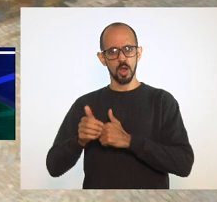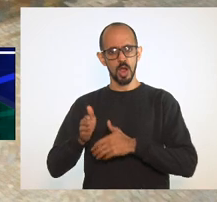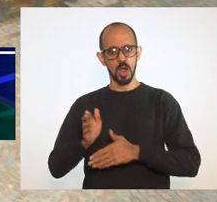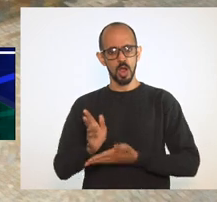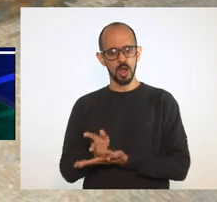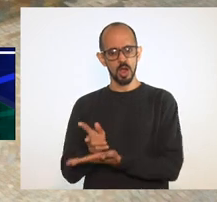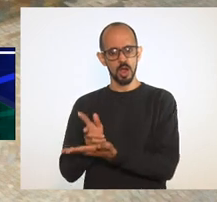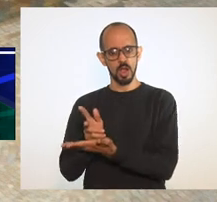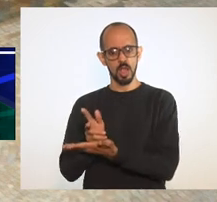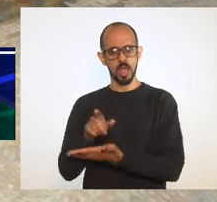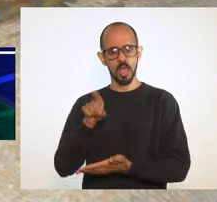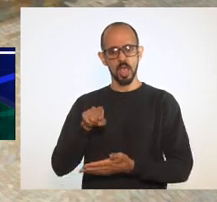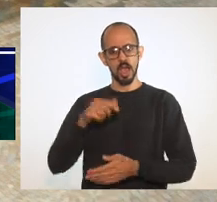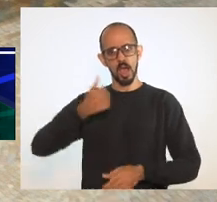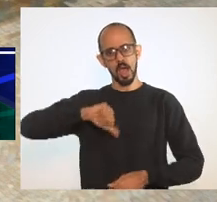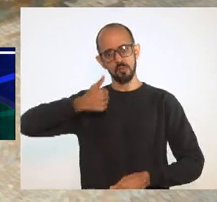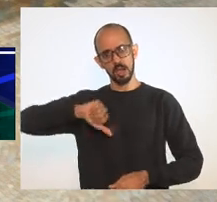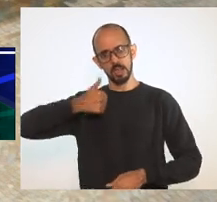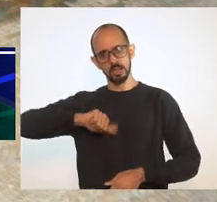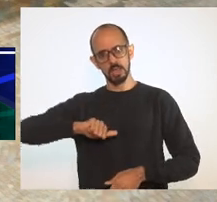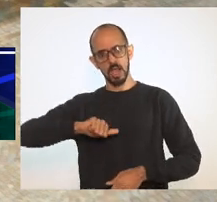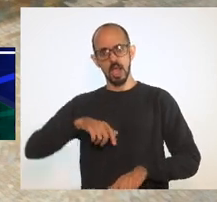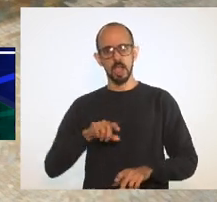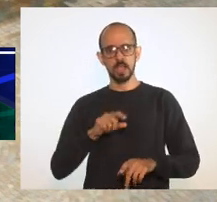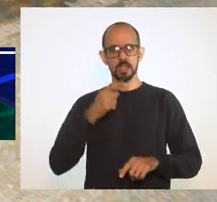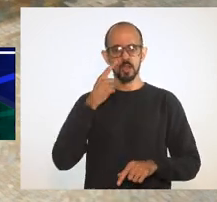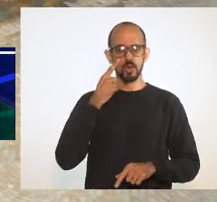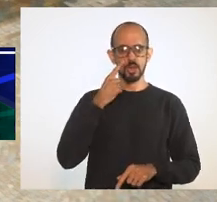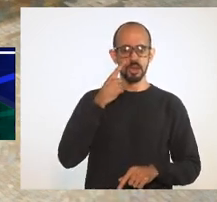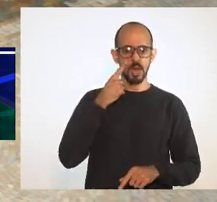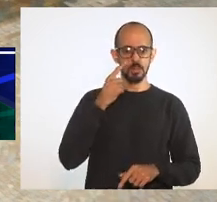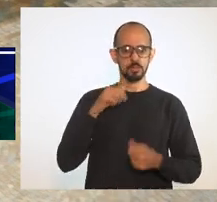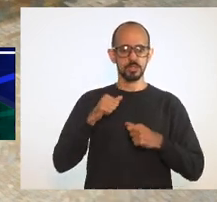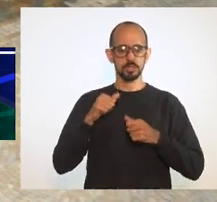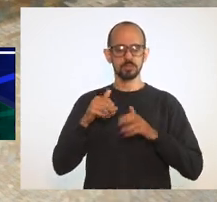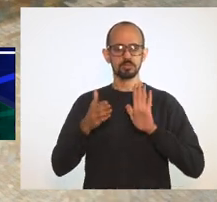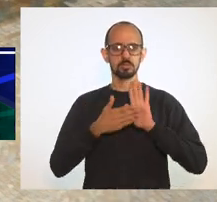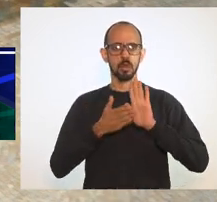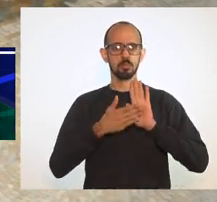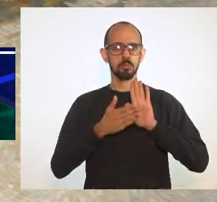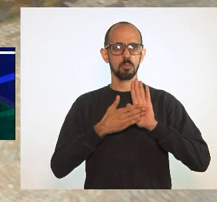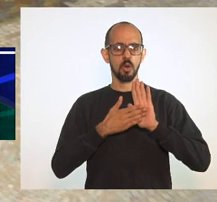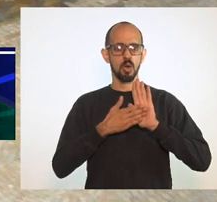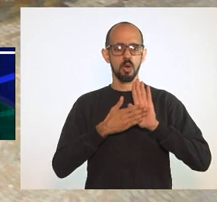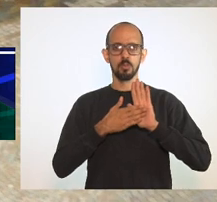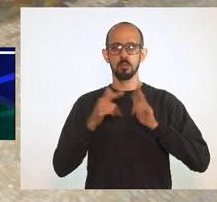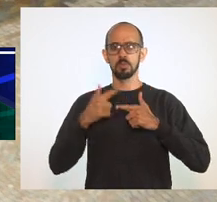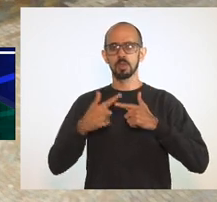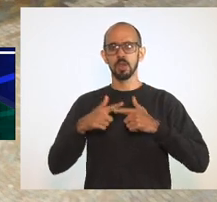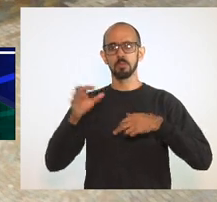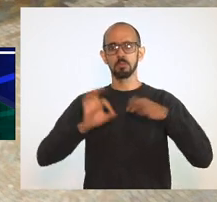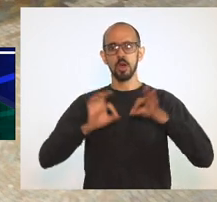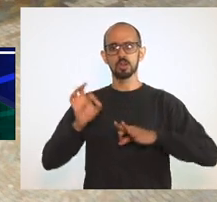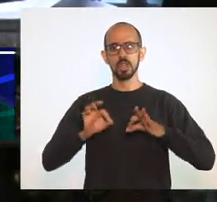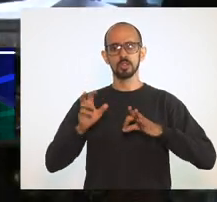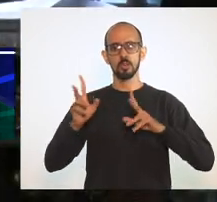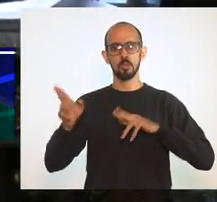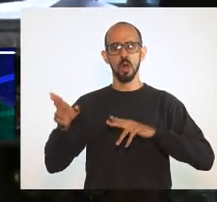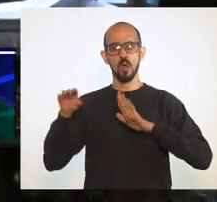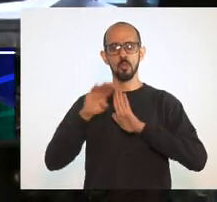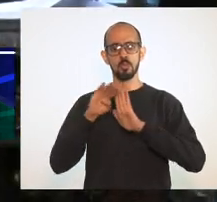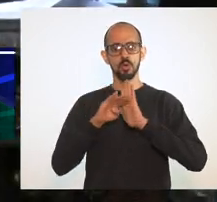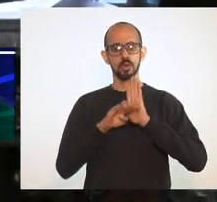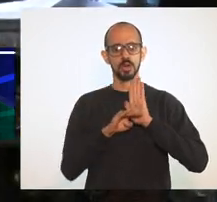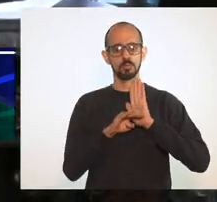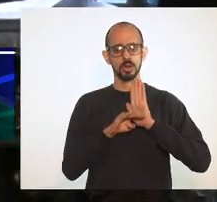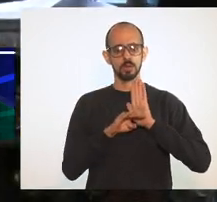pauta, é avalia, e temos que propor uma modificação, o projeto é muito parecido com um programa... Então, deputada,